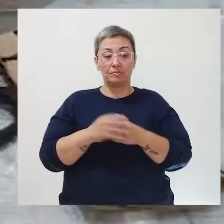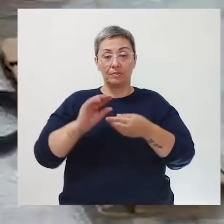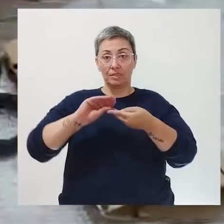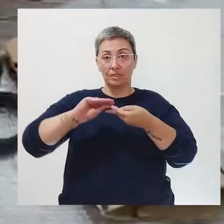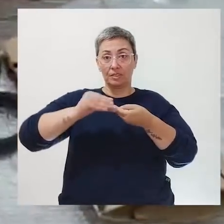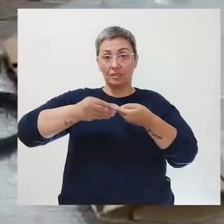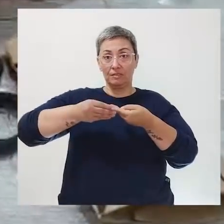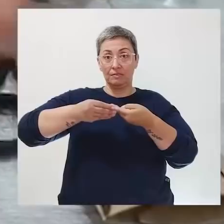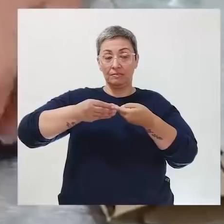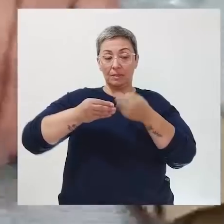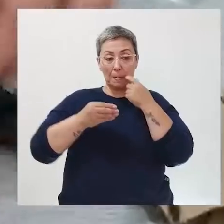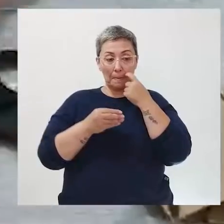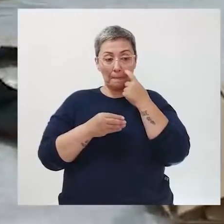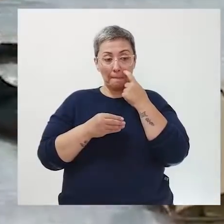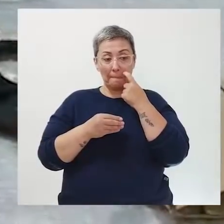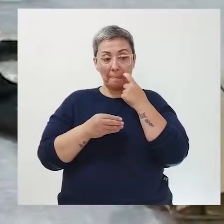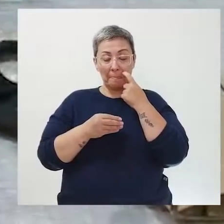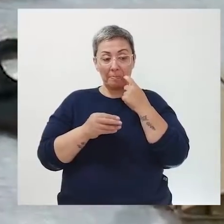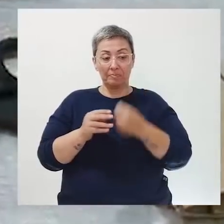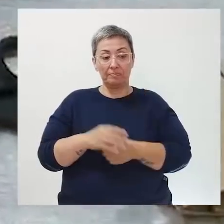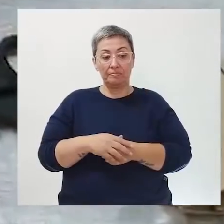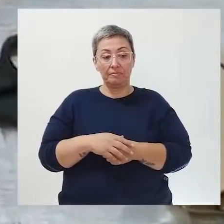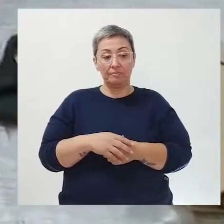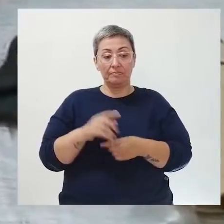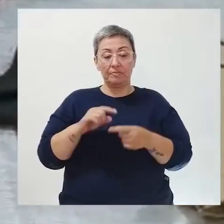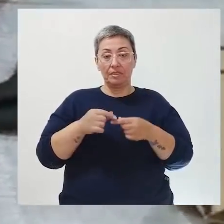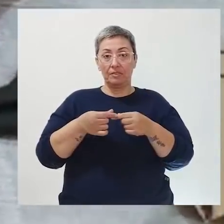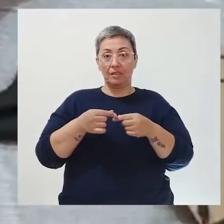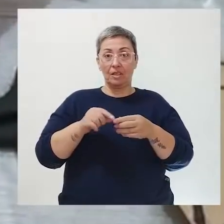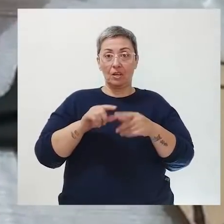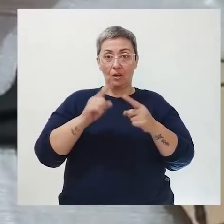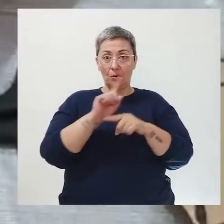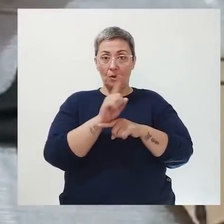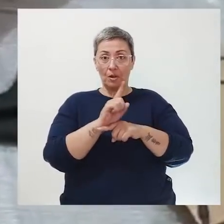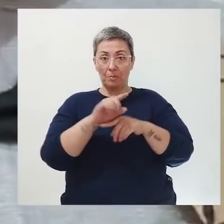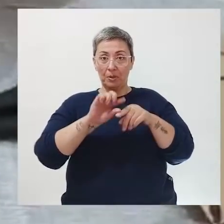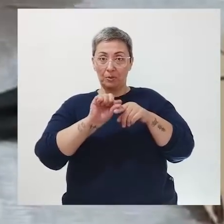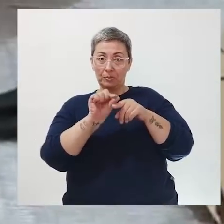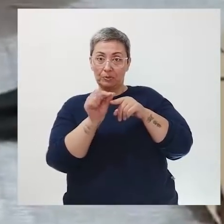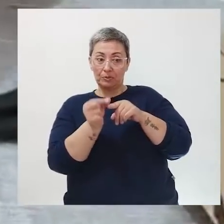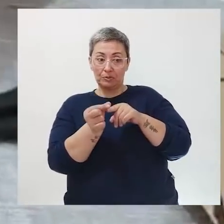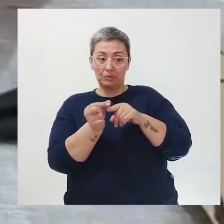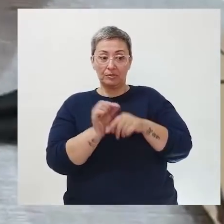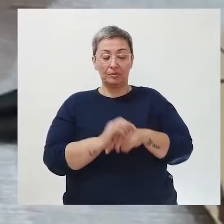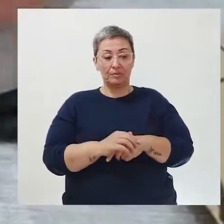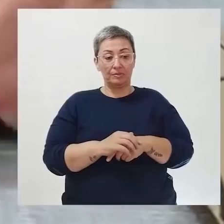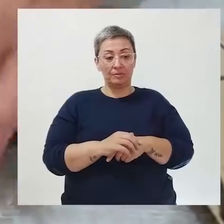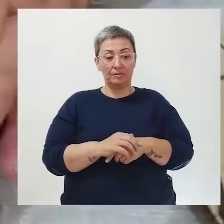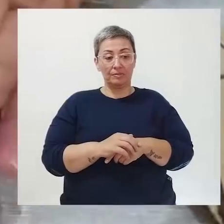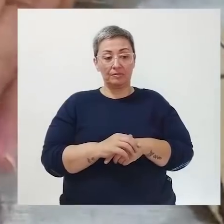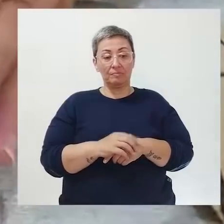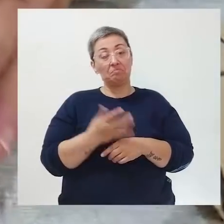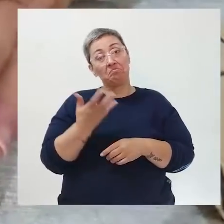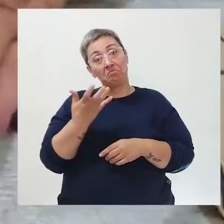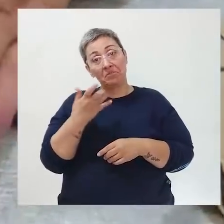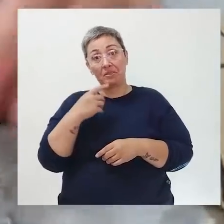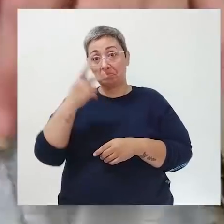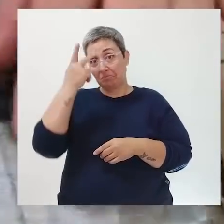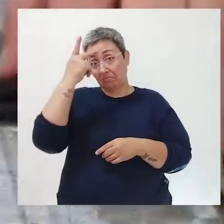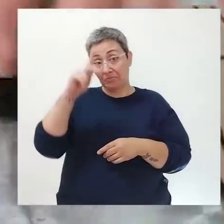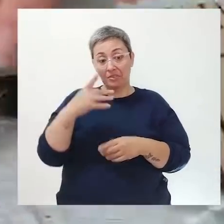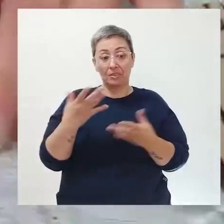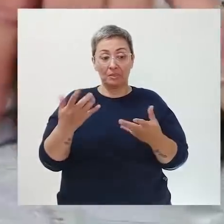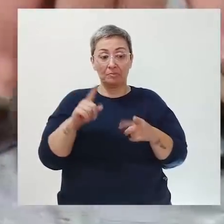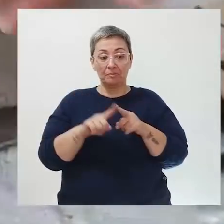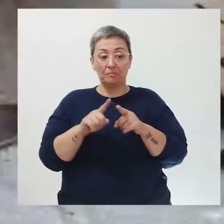Vai dobrar. Vai pegar o rabinho também, pode dar uma dobradinha no rabinho se quiser.